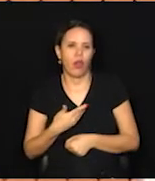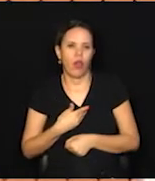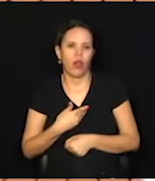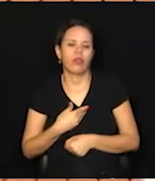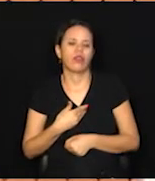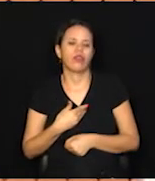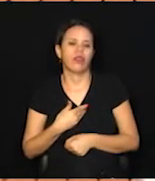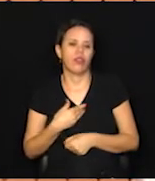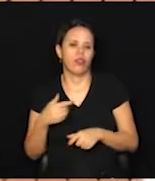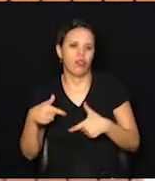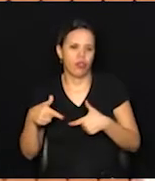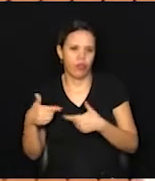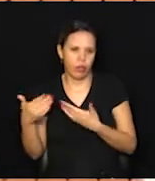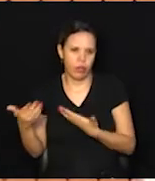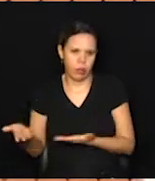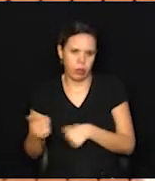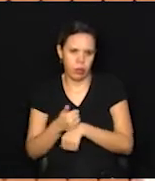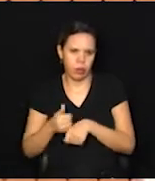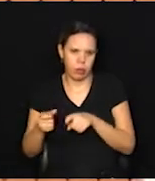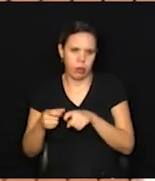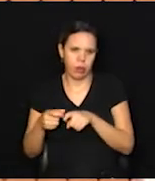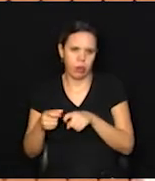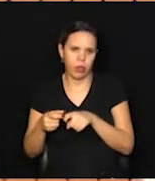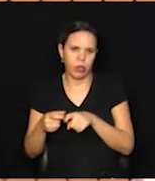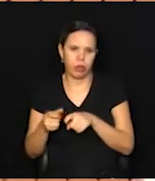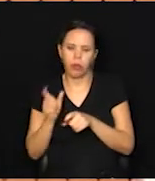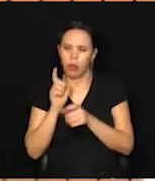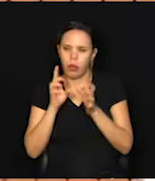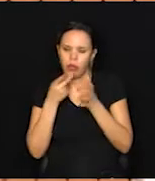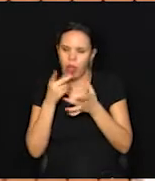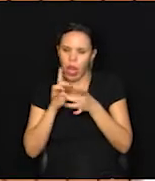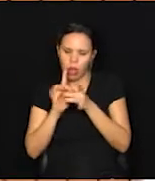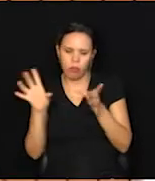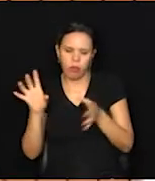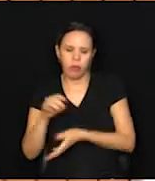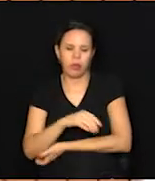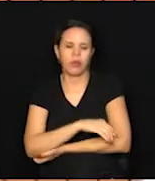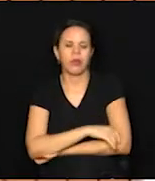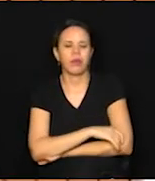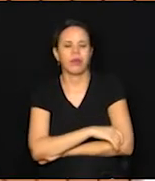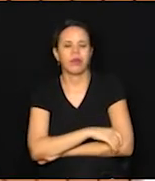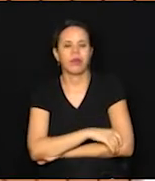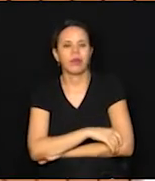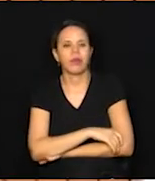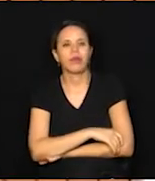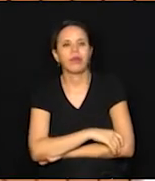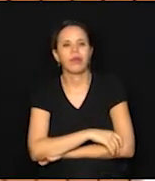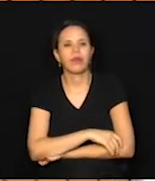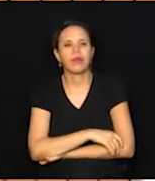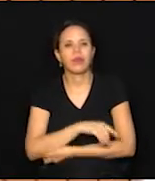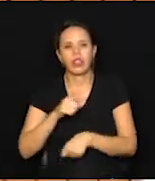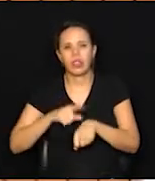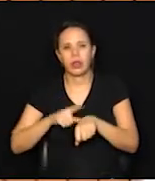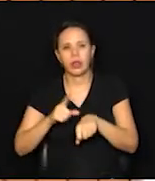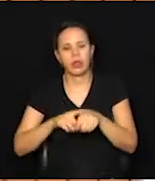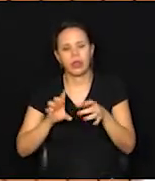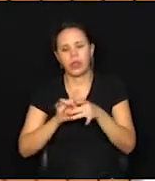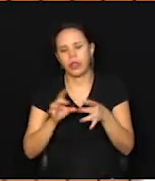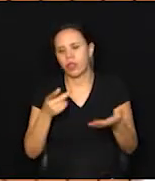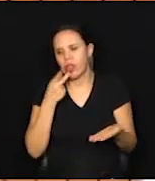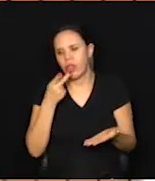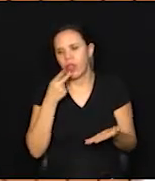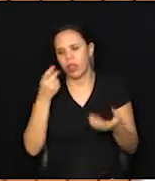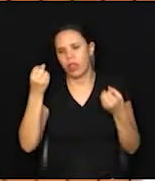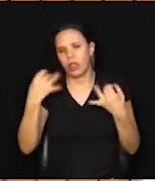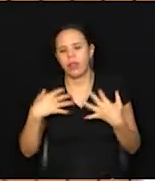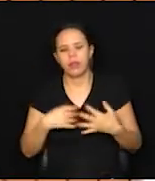companheira médica. Então, a palavra é da senhora, fique à vontade, tem o tempo que quiser para fazer as